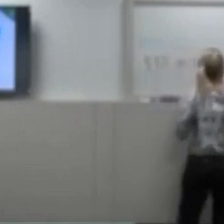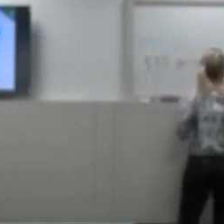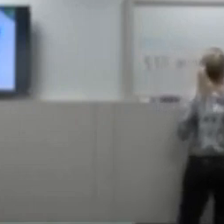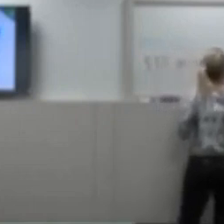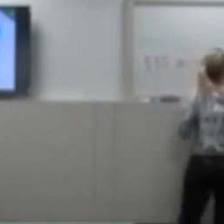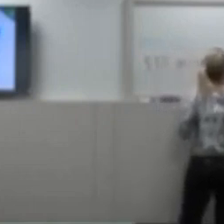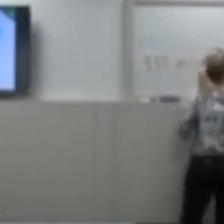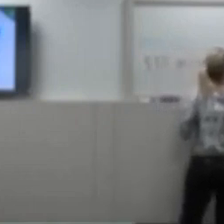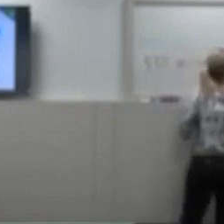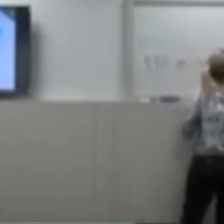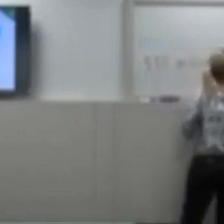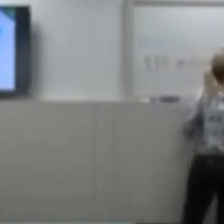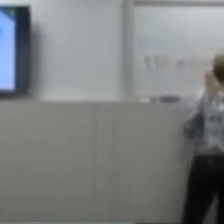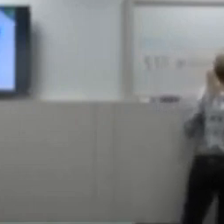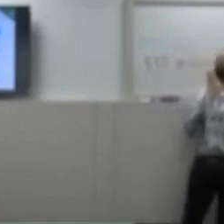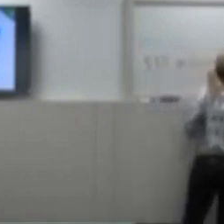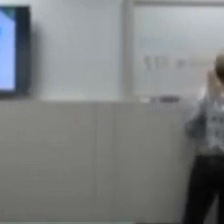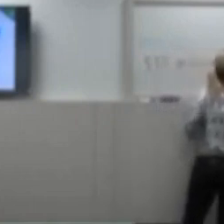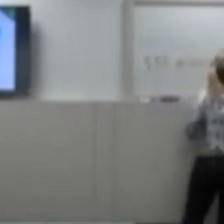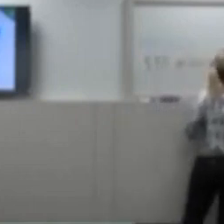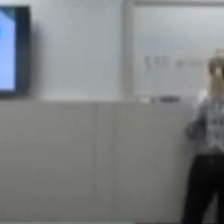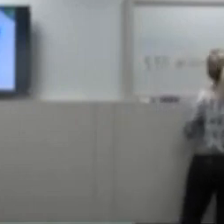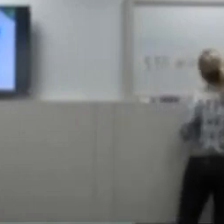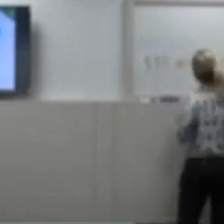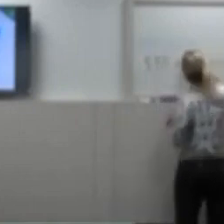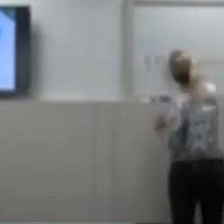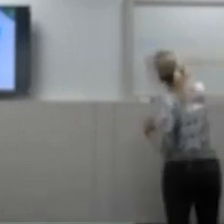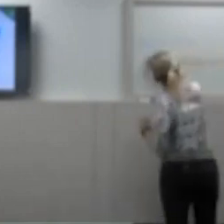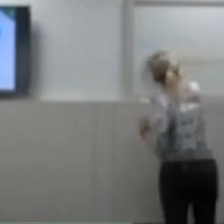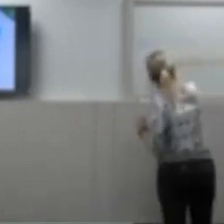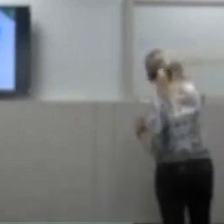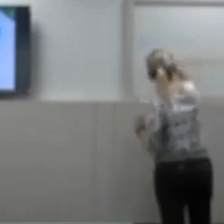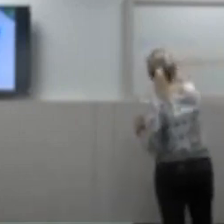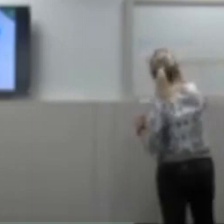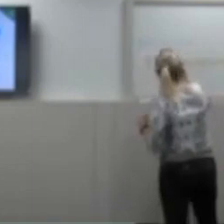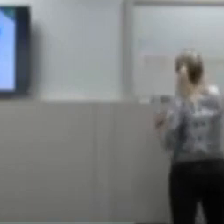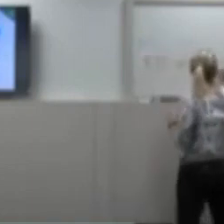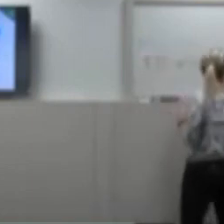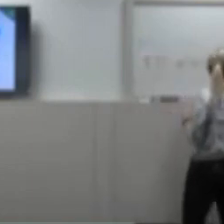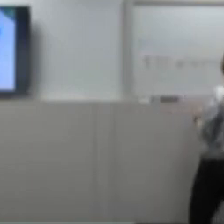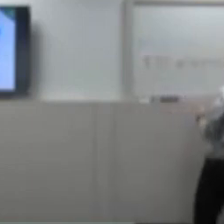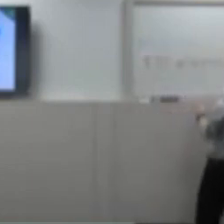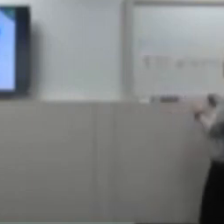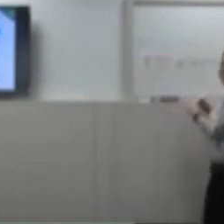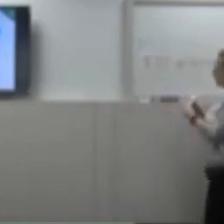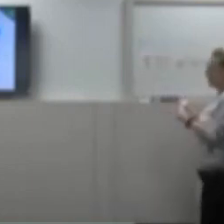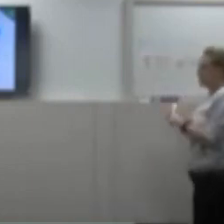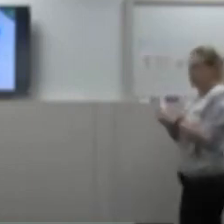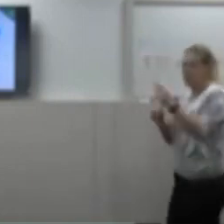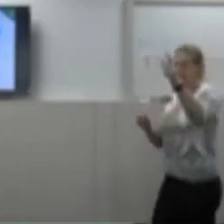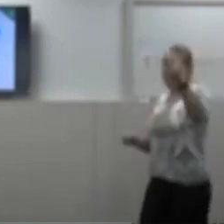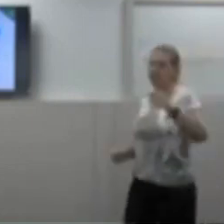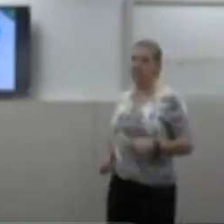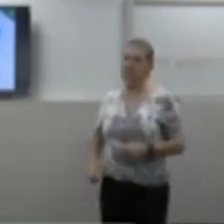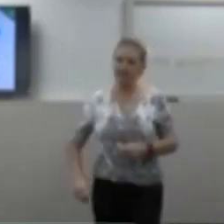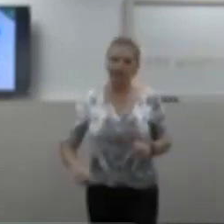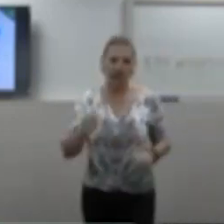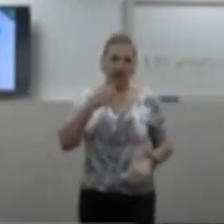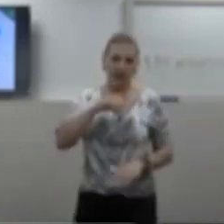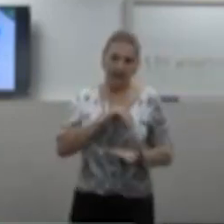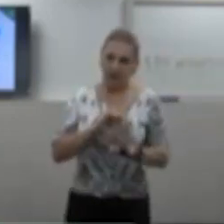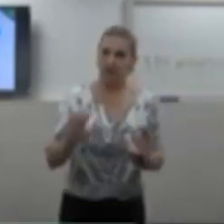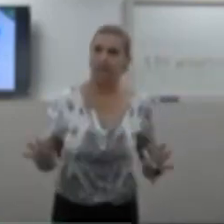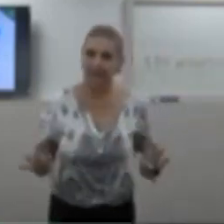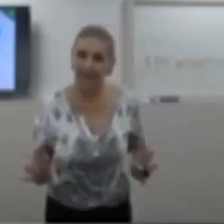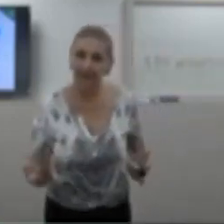83º. Você trabalha um pouco mais, ó. Então, esse daqui é o numeral e esse daqui é o extenso do numeral. Você pode fazer isso